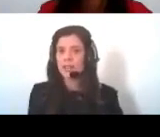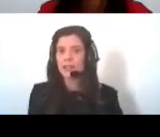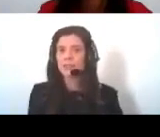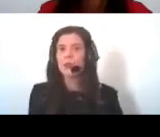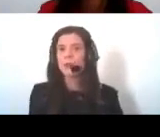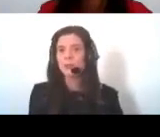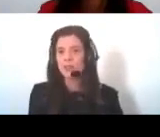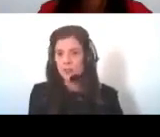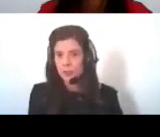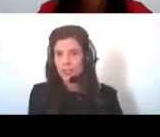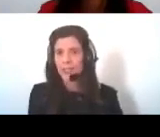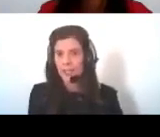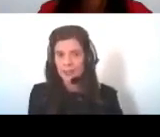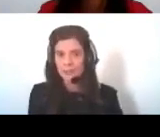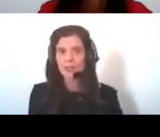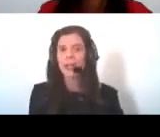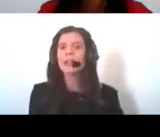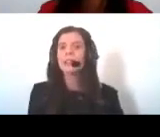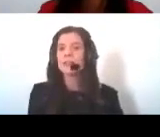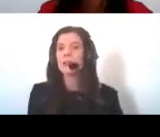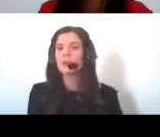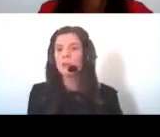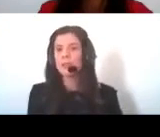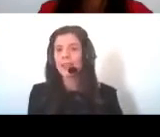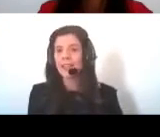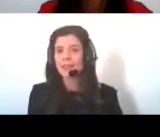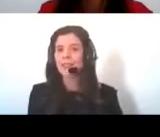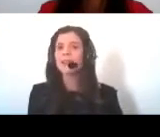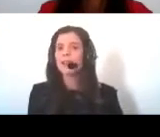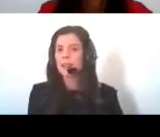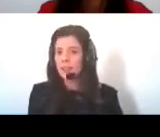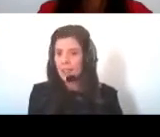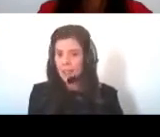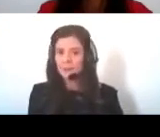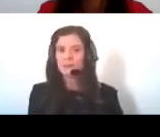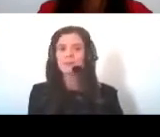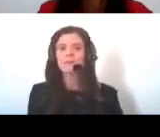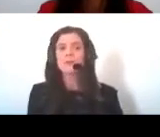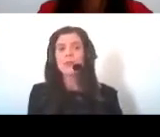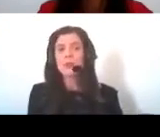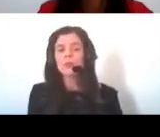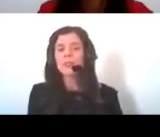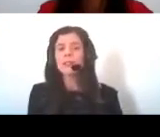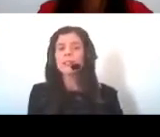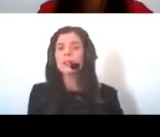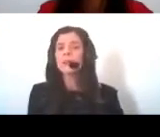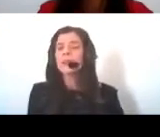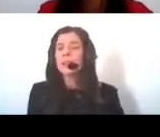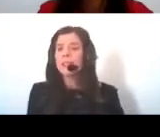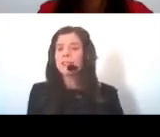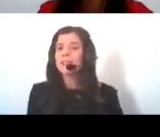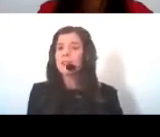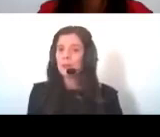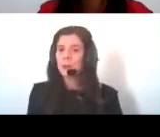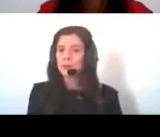de vagas ocupado por servidor de carreira, tá? Estamos cumprindo à risca essa lei. Outra questão,